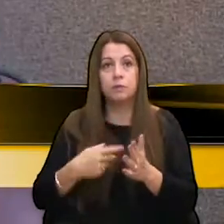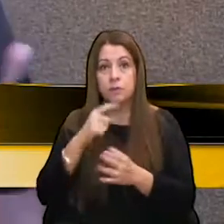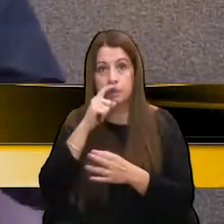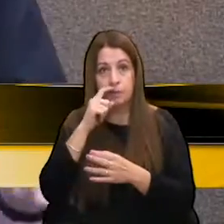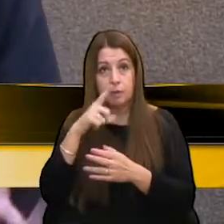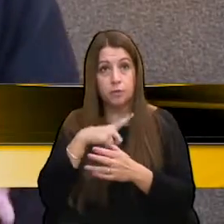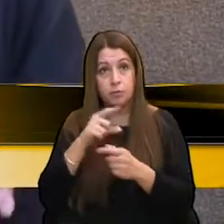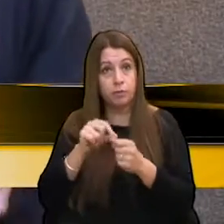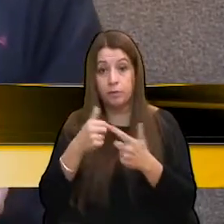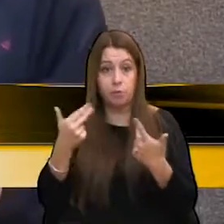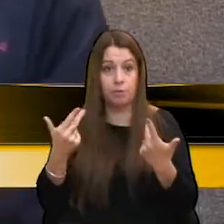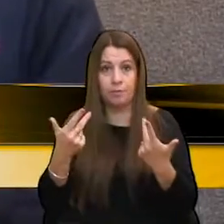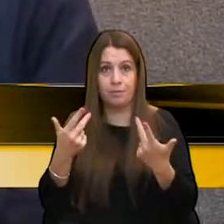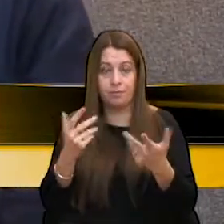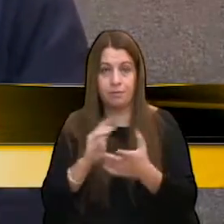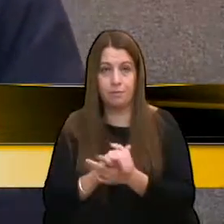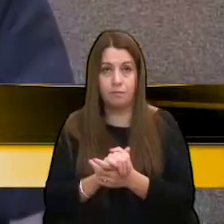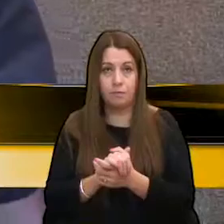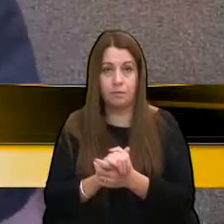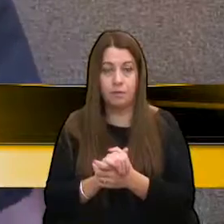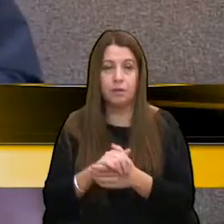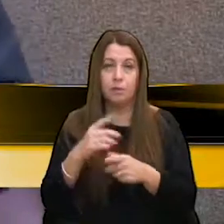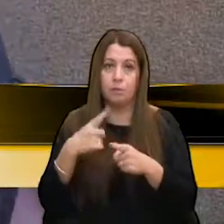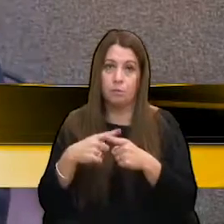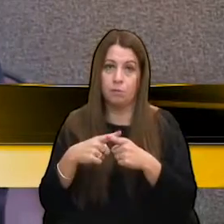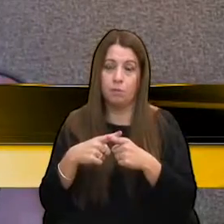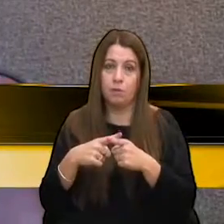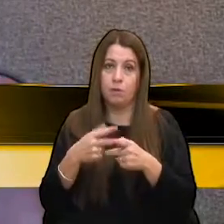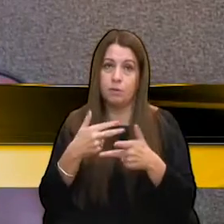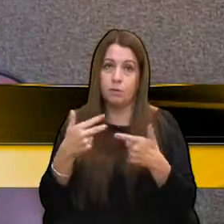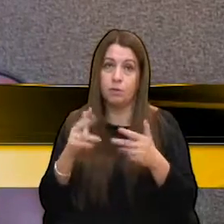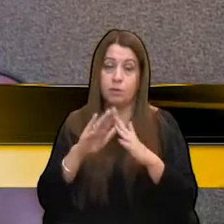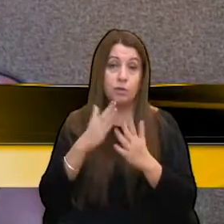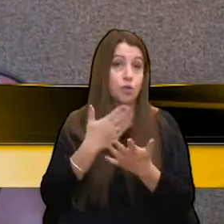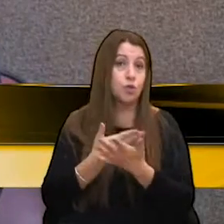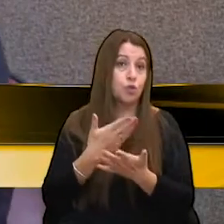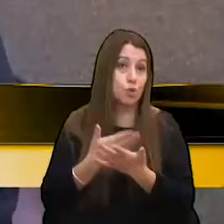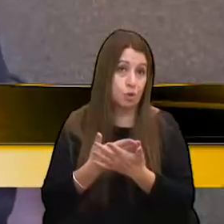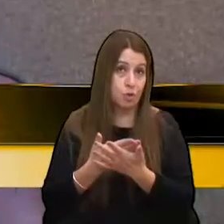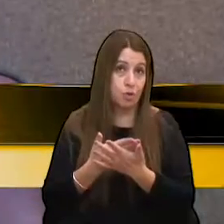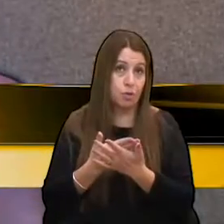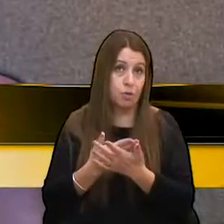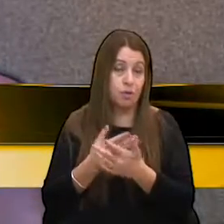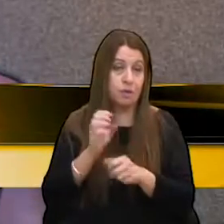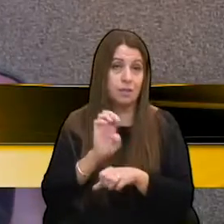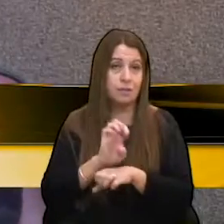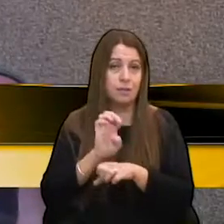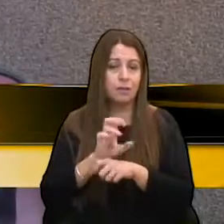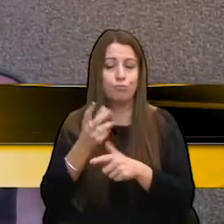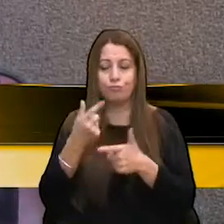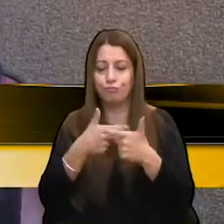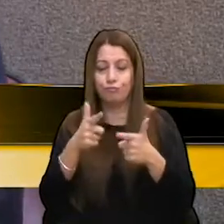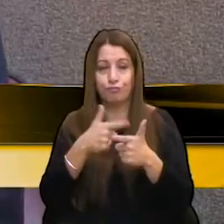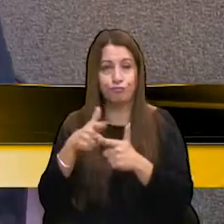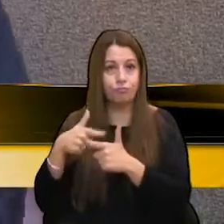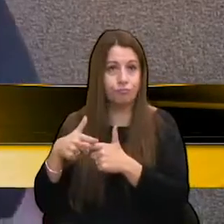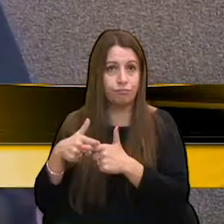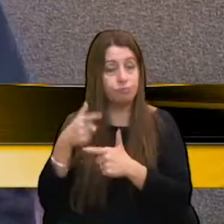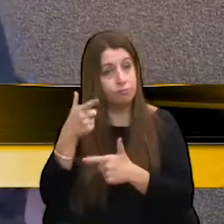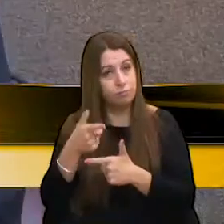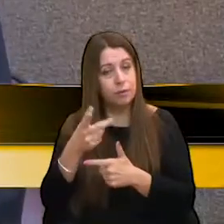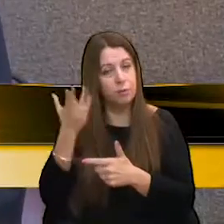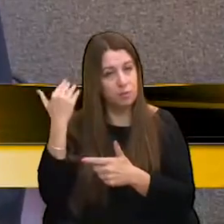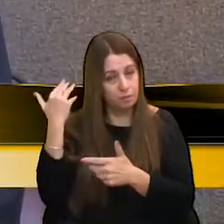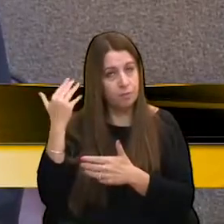nós tínhamos que fazer alguma coisa. Porque nós estamos com muitas escolas estaduais com muitos problemas. Então,